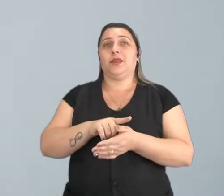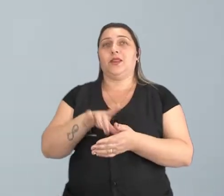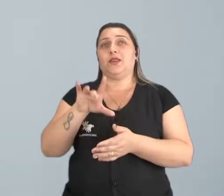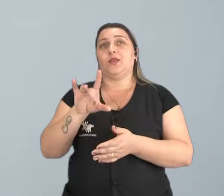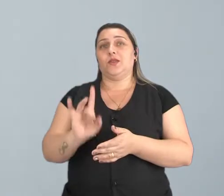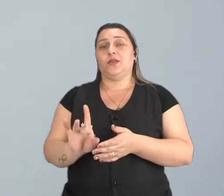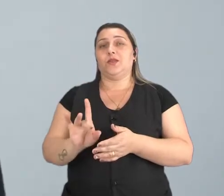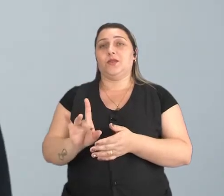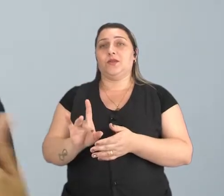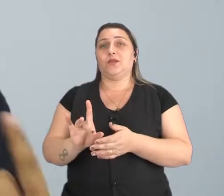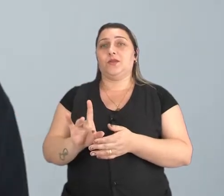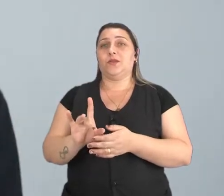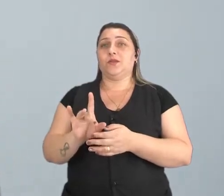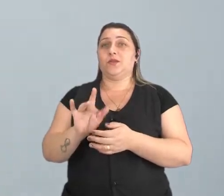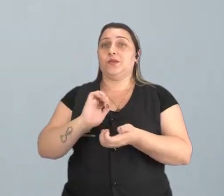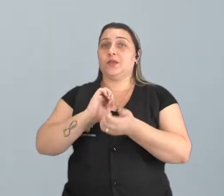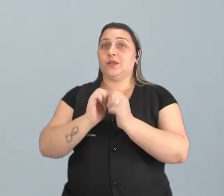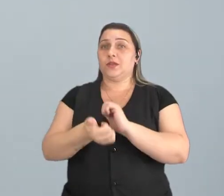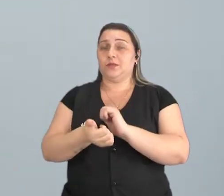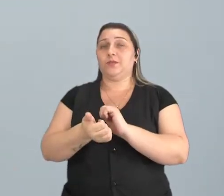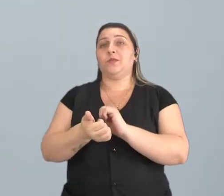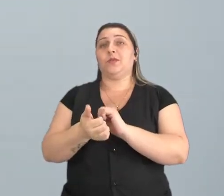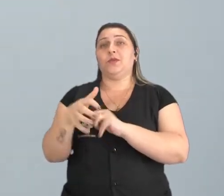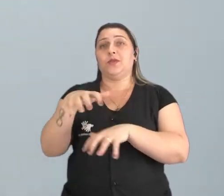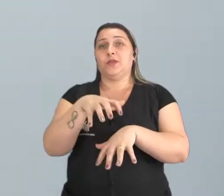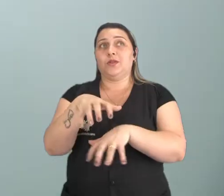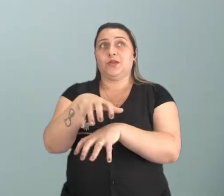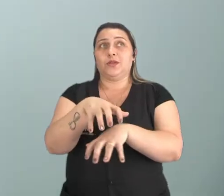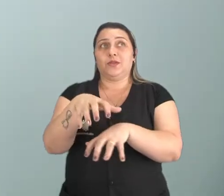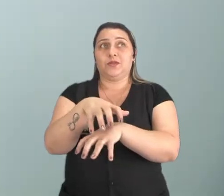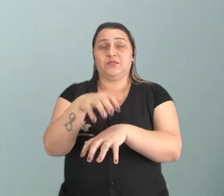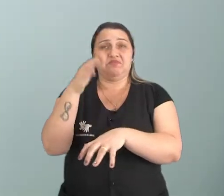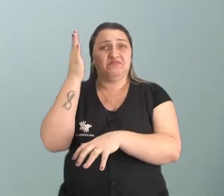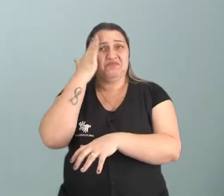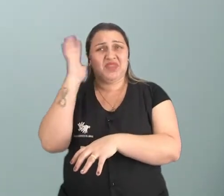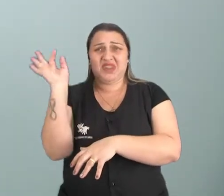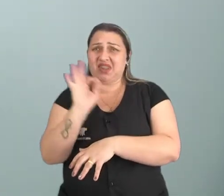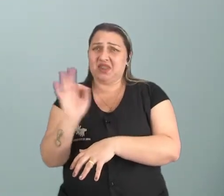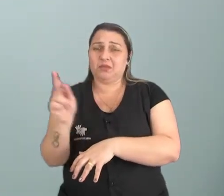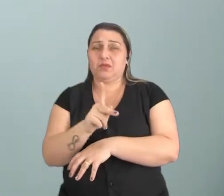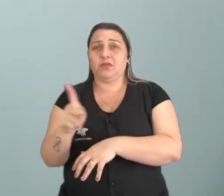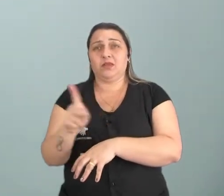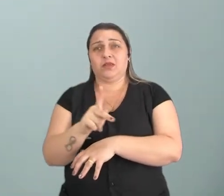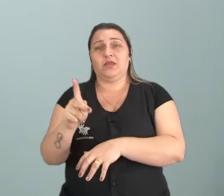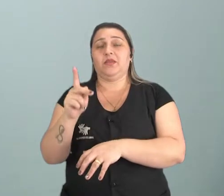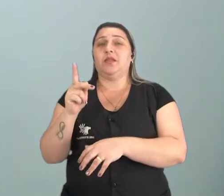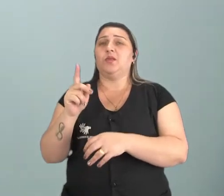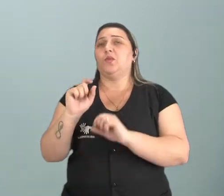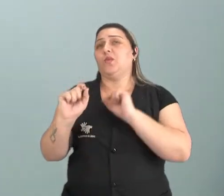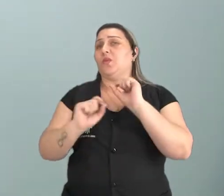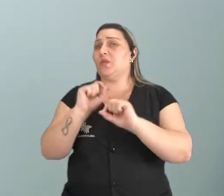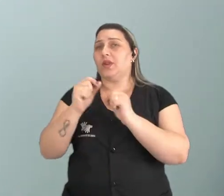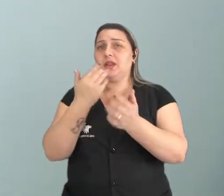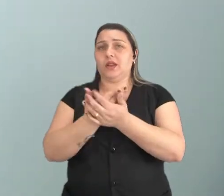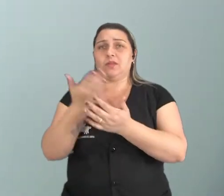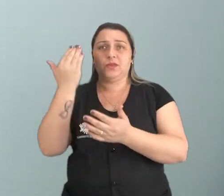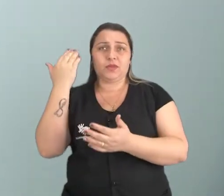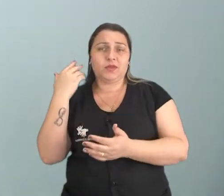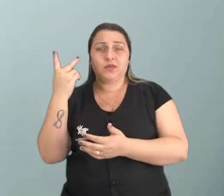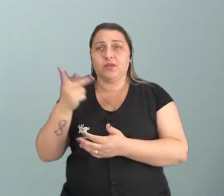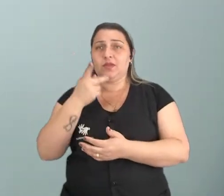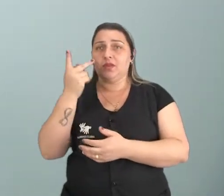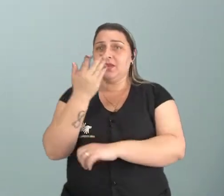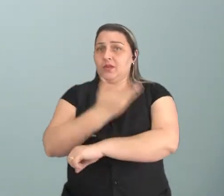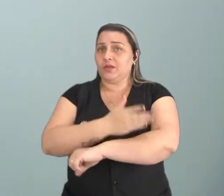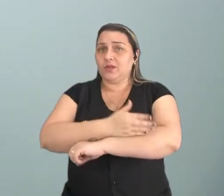que falando de um esporte radical. Eu não entendi nada, né, professora, que a senhora está falando? É, realmente, a gente falou do que na aula passada? Nós falamos